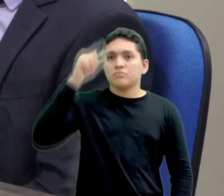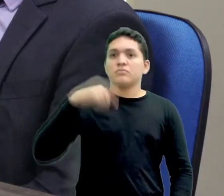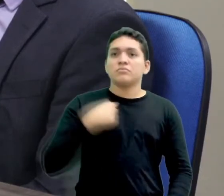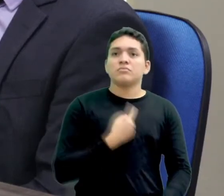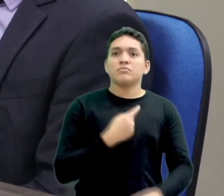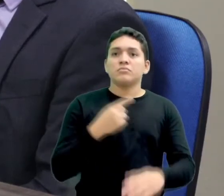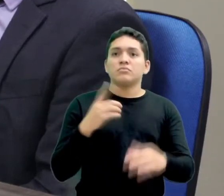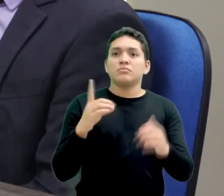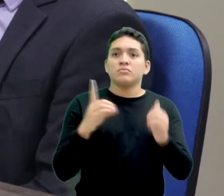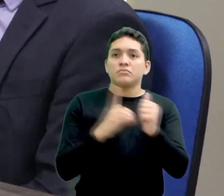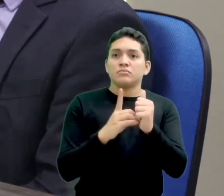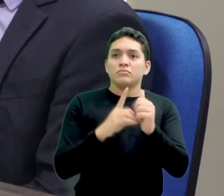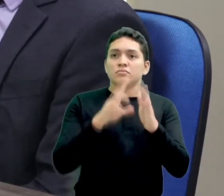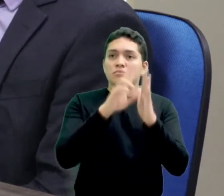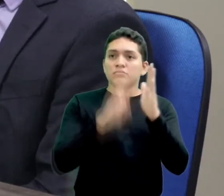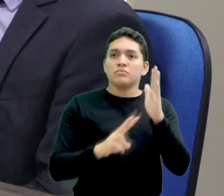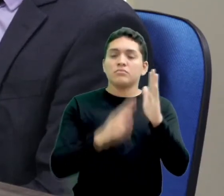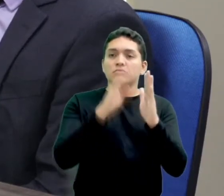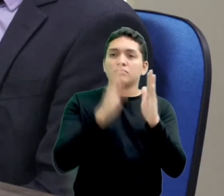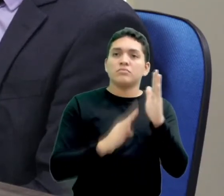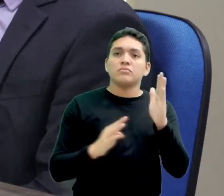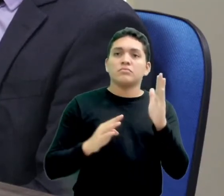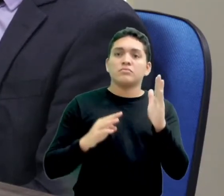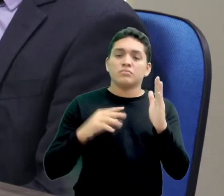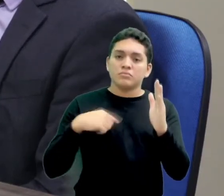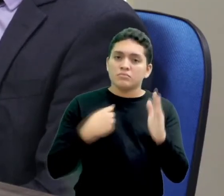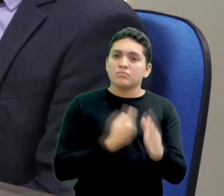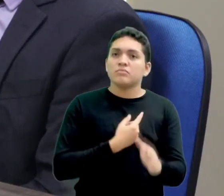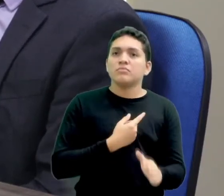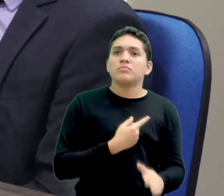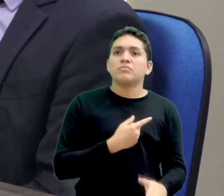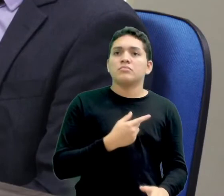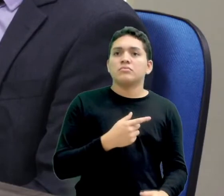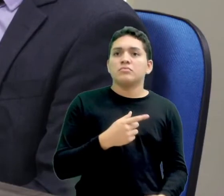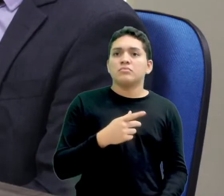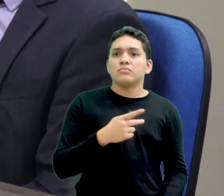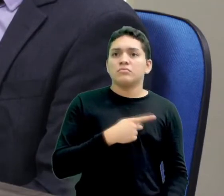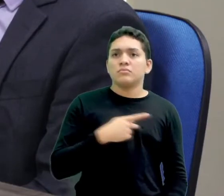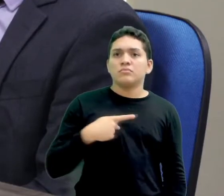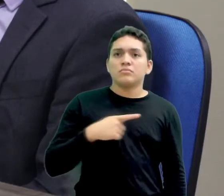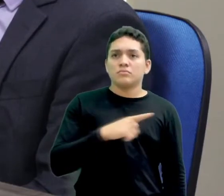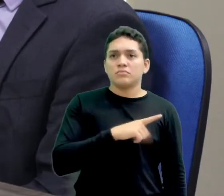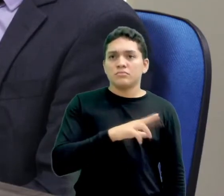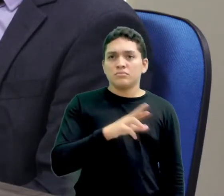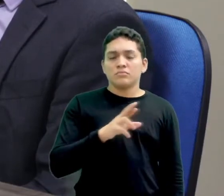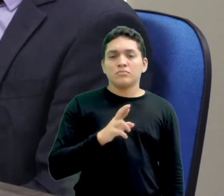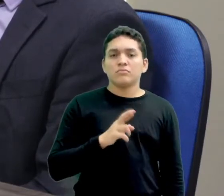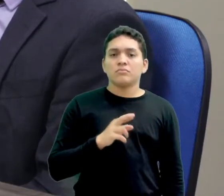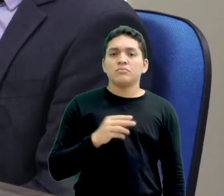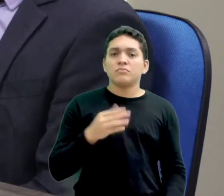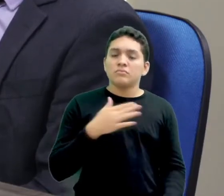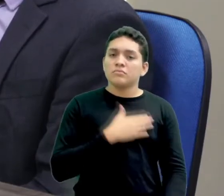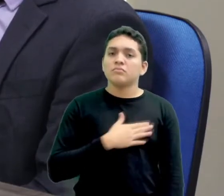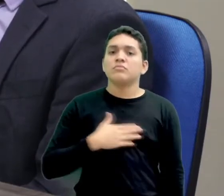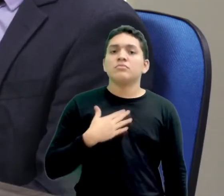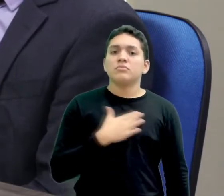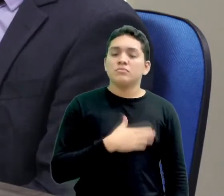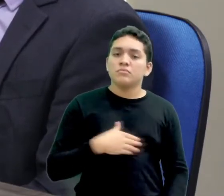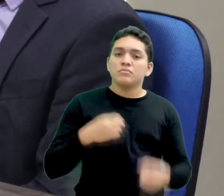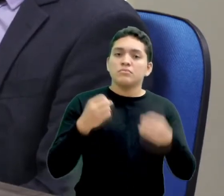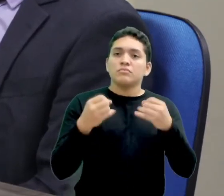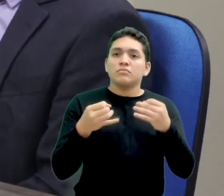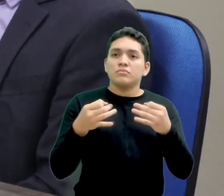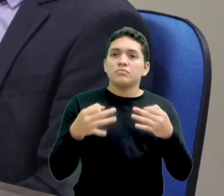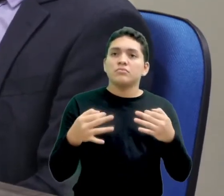Assembleia de Deus do Campo em Vila Brasil temos nosso pastor presidente, pastor Luiz Rios dos Santos, como ele gosta de falar aqui, ele